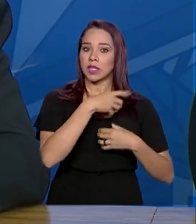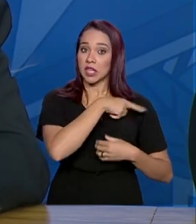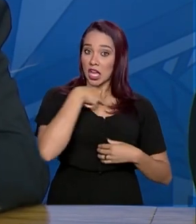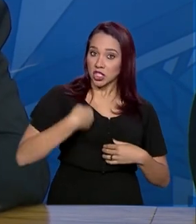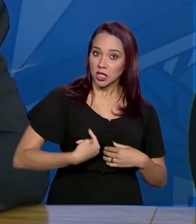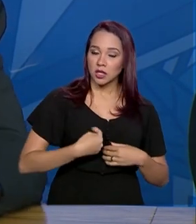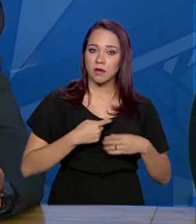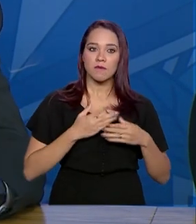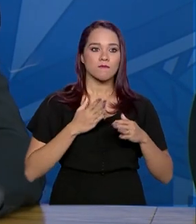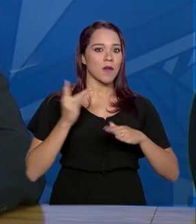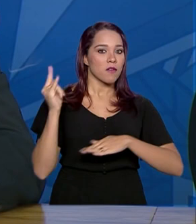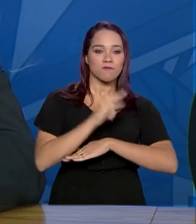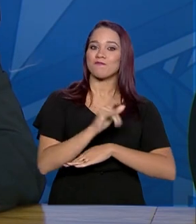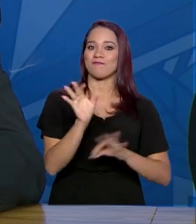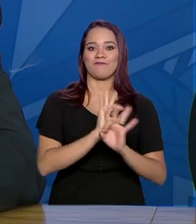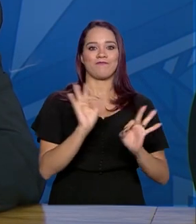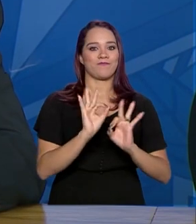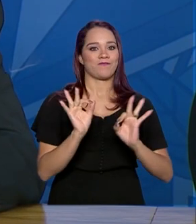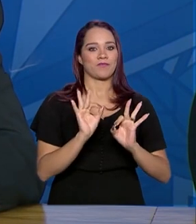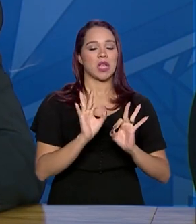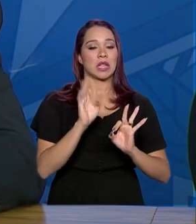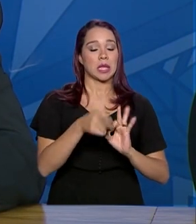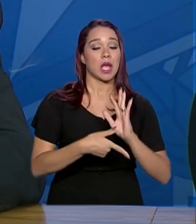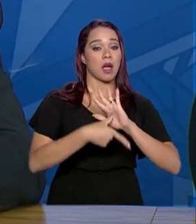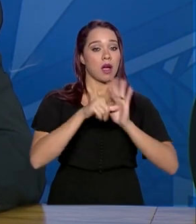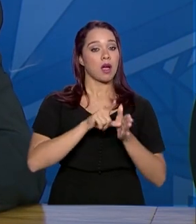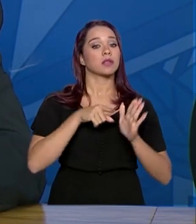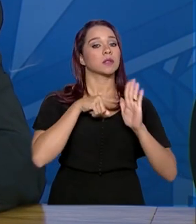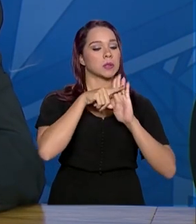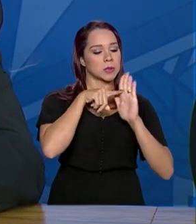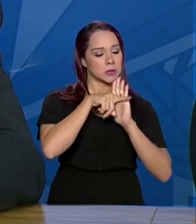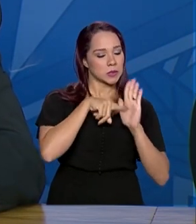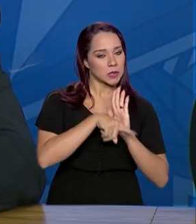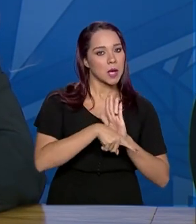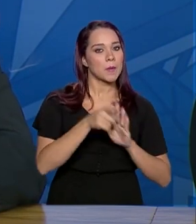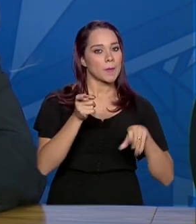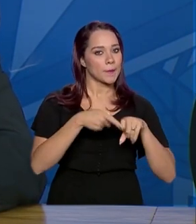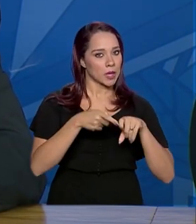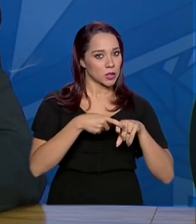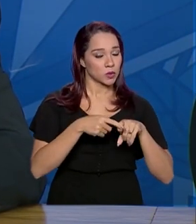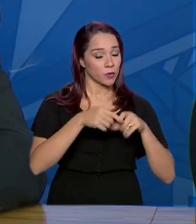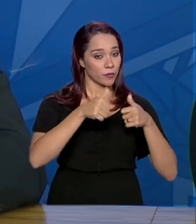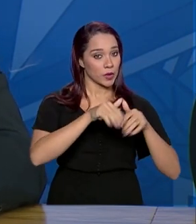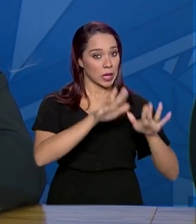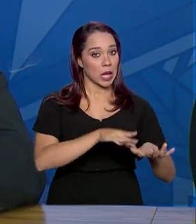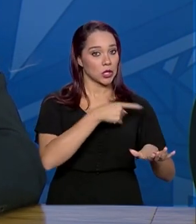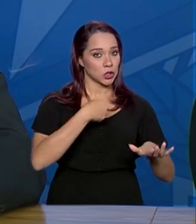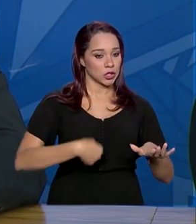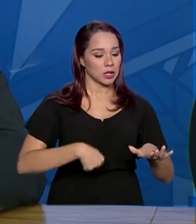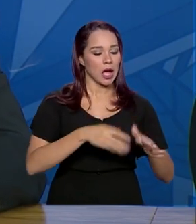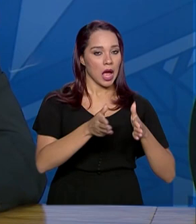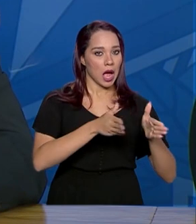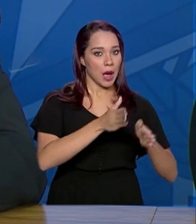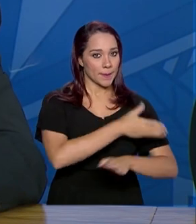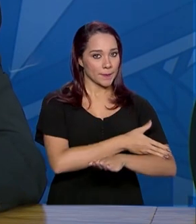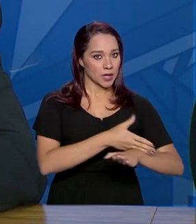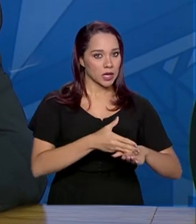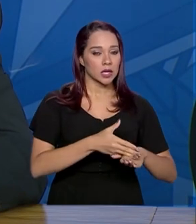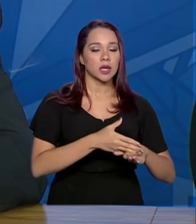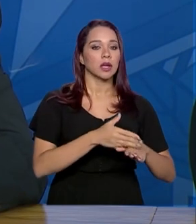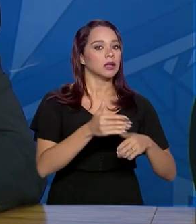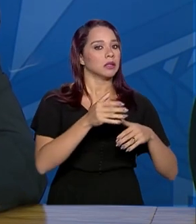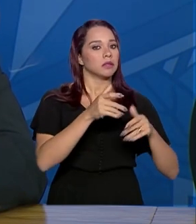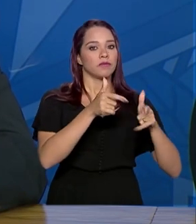não embarcam, né, no exame preliminar que será feito lá. Numa área branca, qualquer problema, nós temos